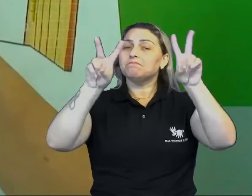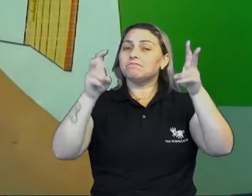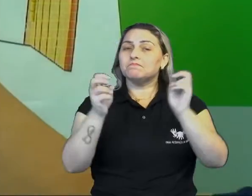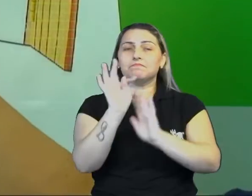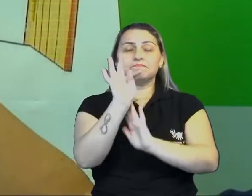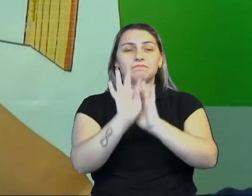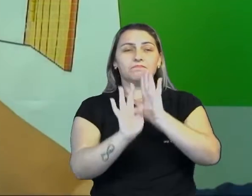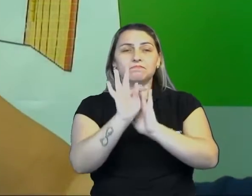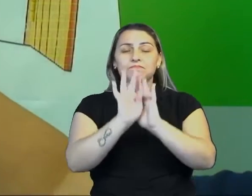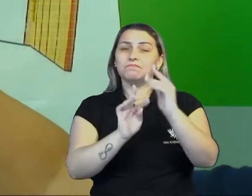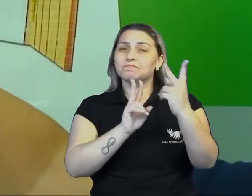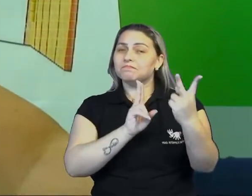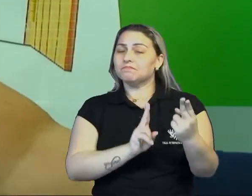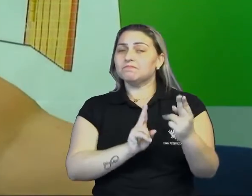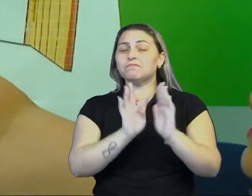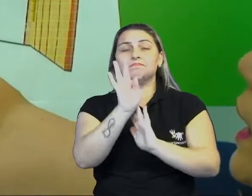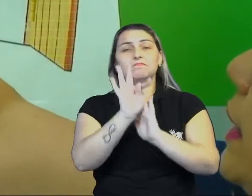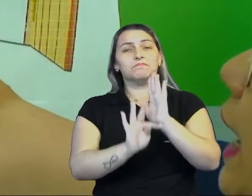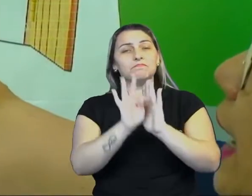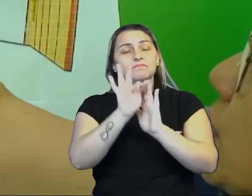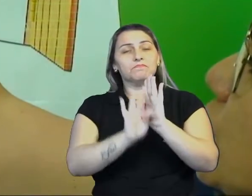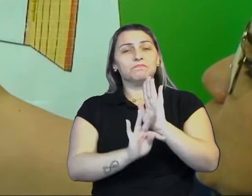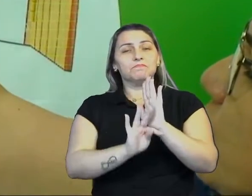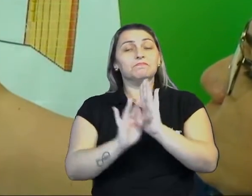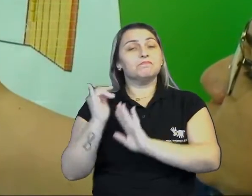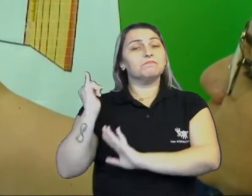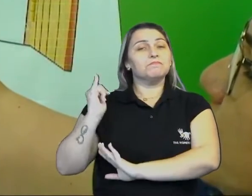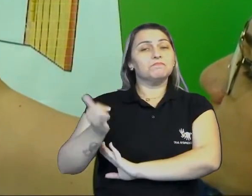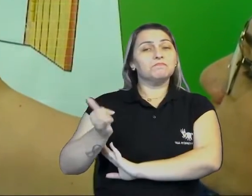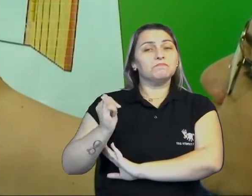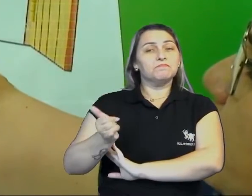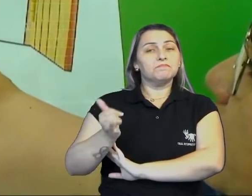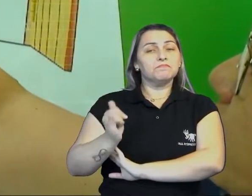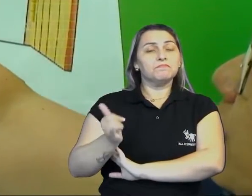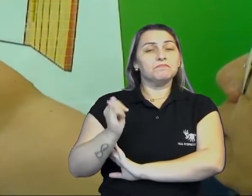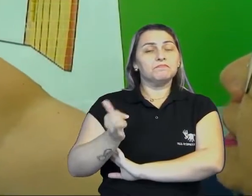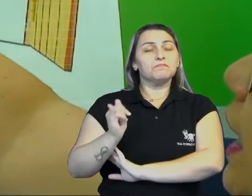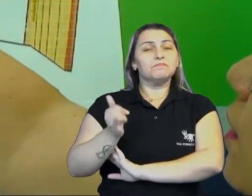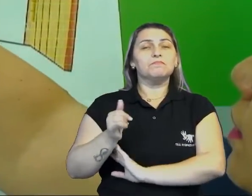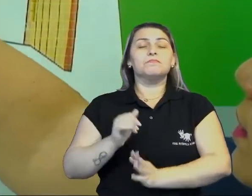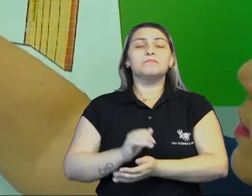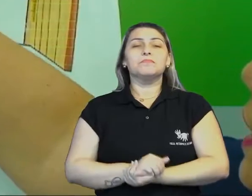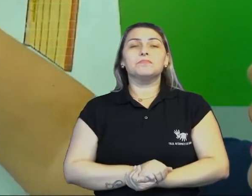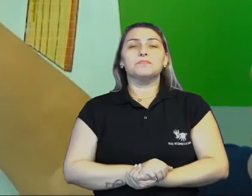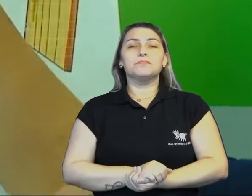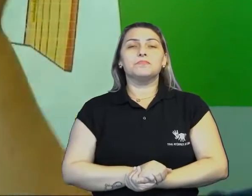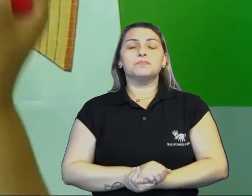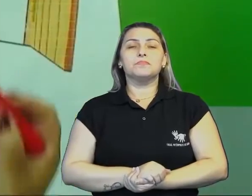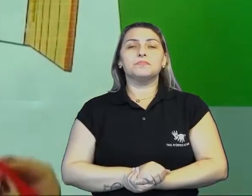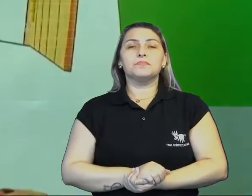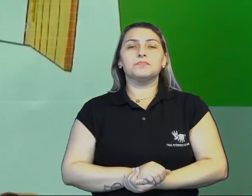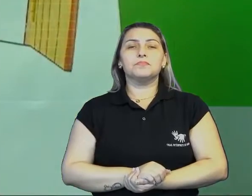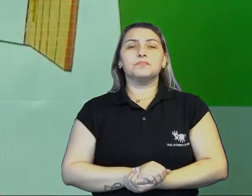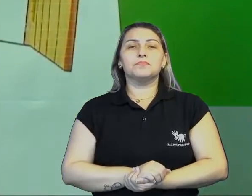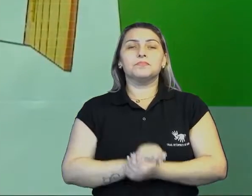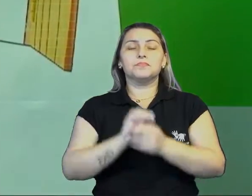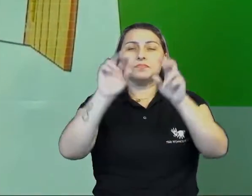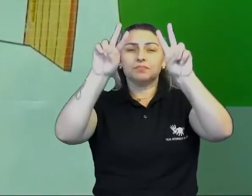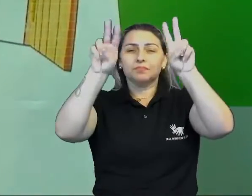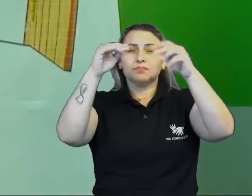do texto é igualzinho um texto narrativo. O título do poema, ele vai ficar, ó, aqui em